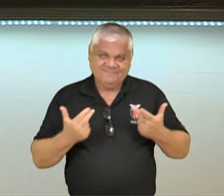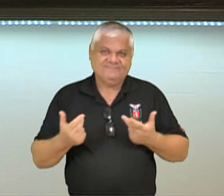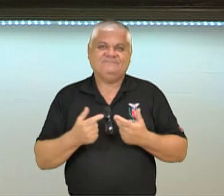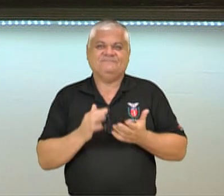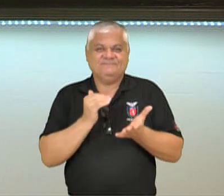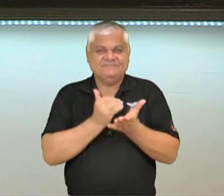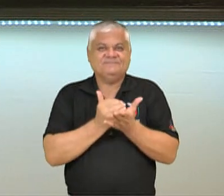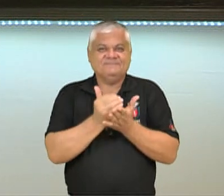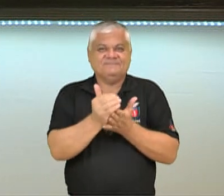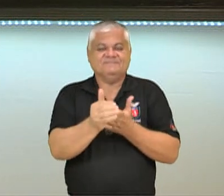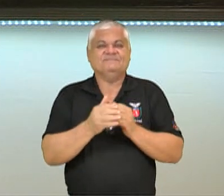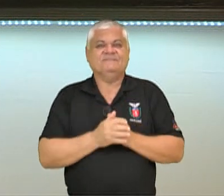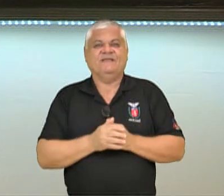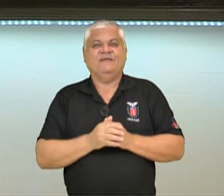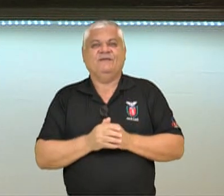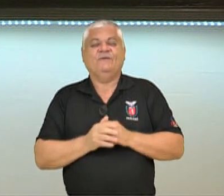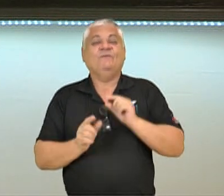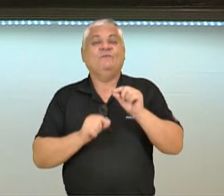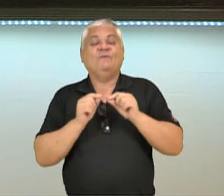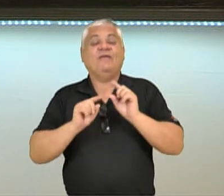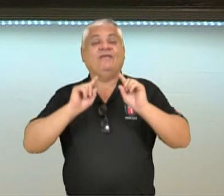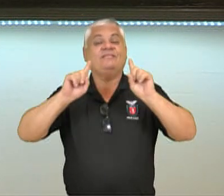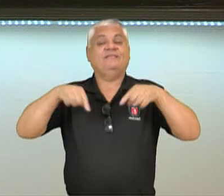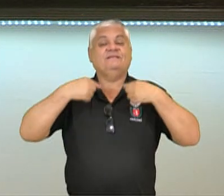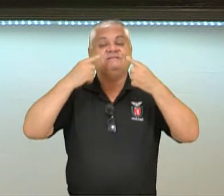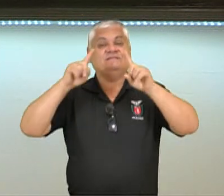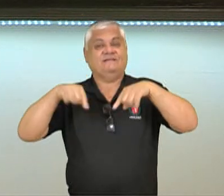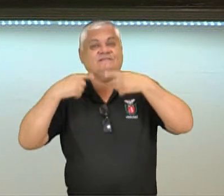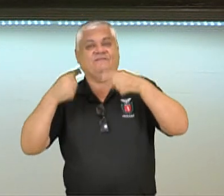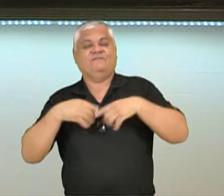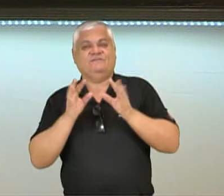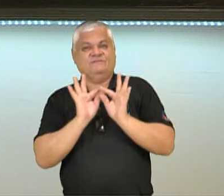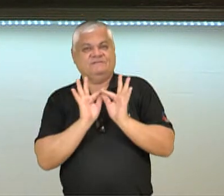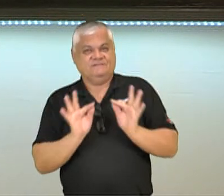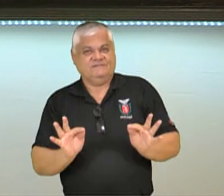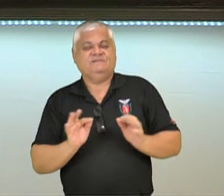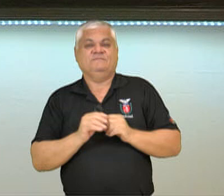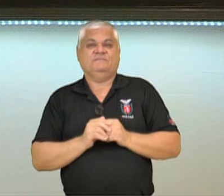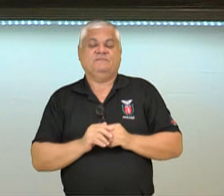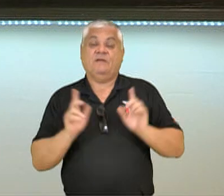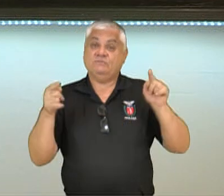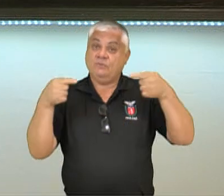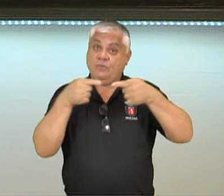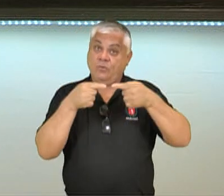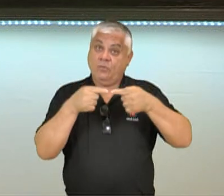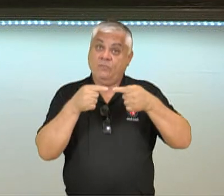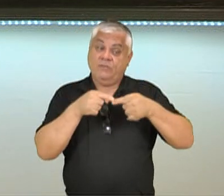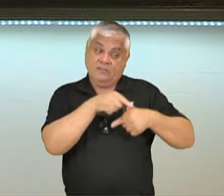começando na atividade, que terão um desafio um pouco mais simples, de acordo com as